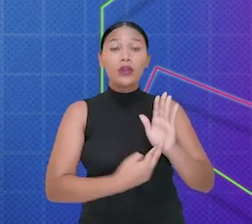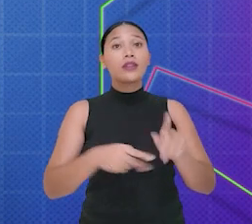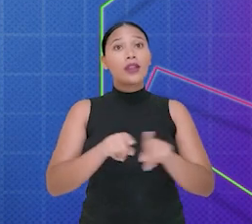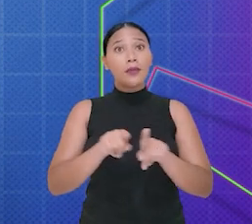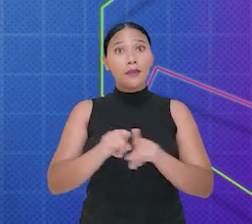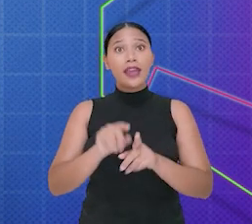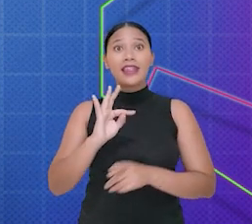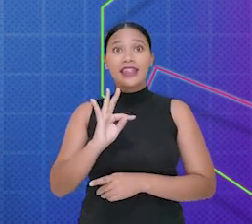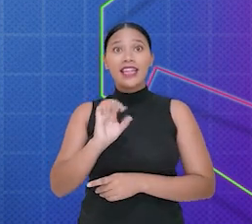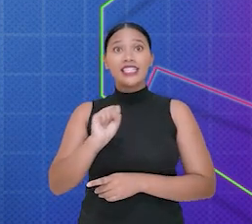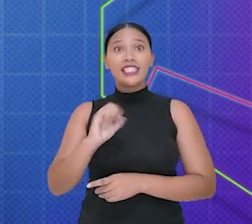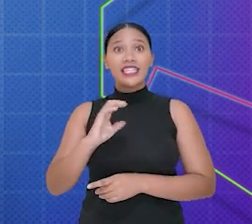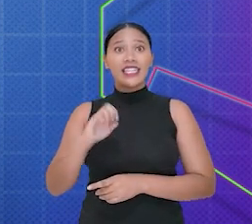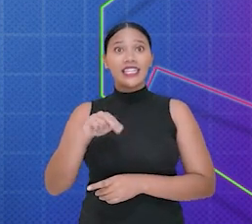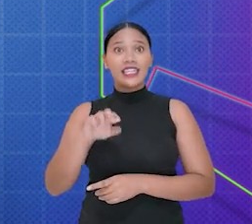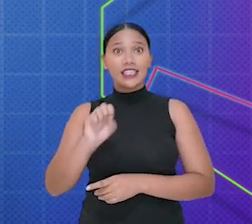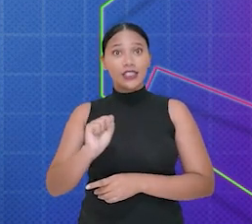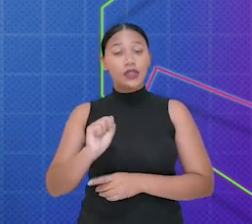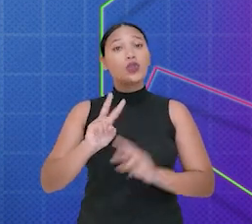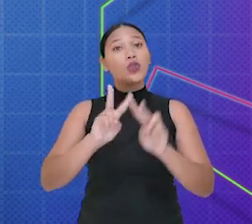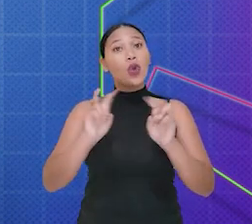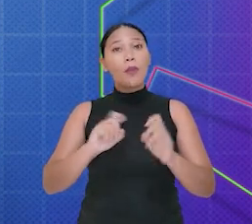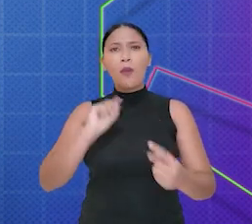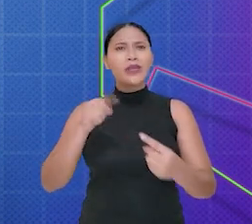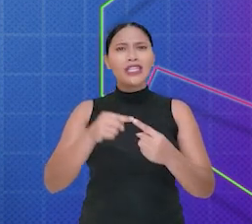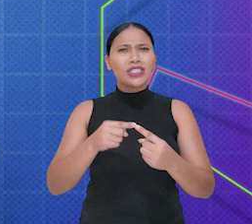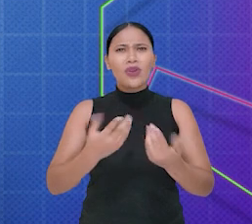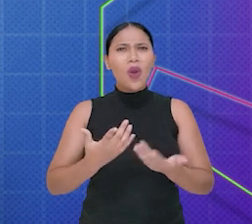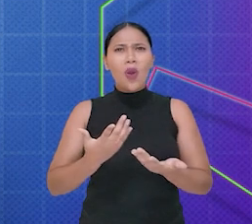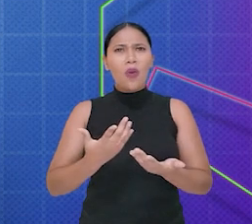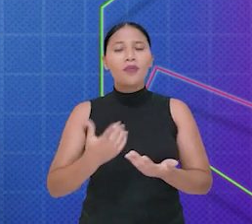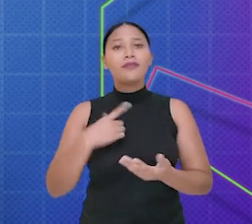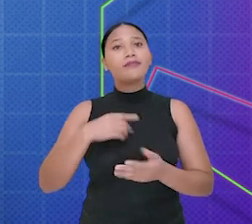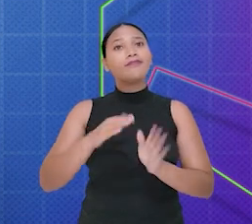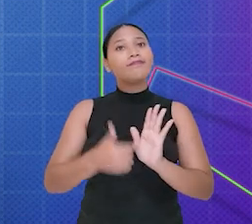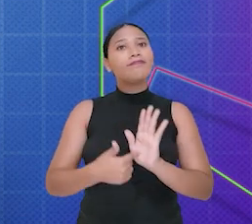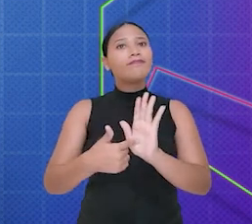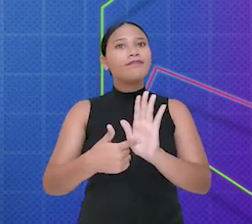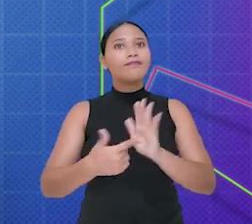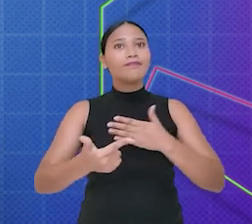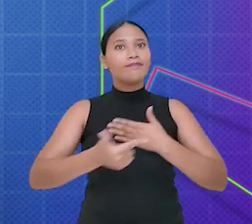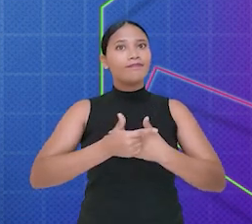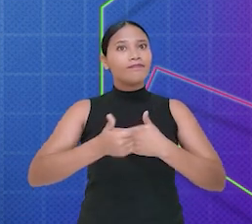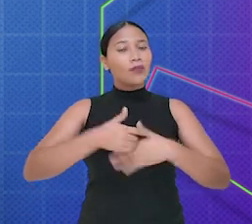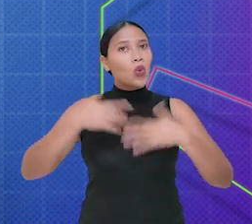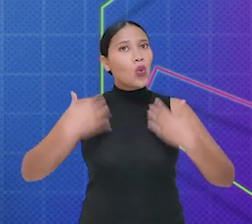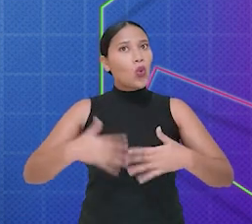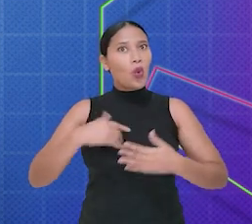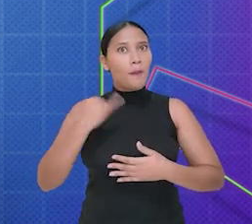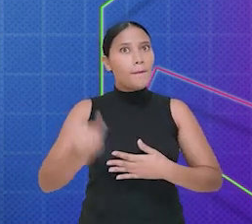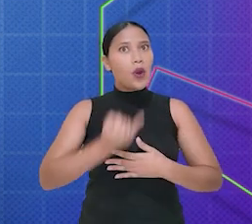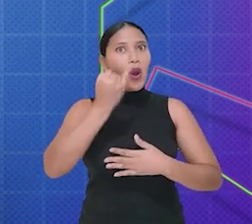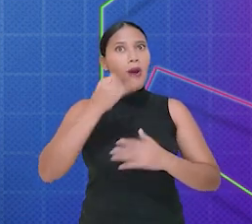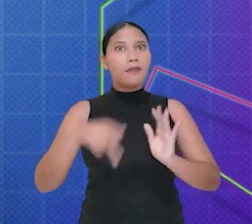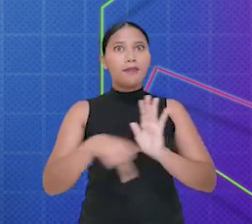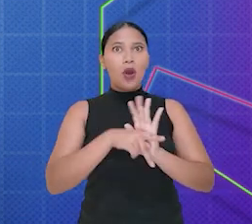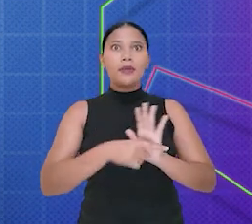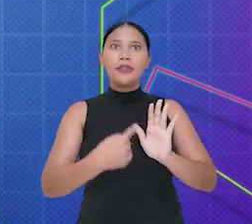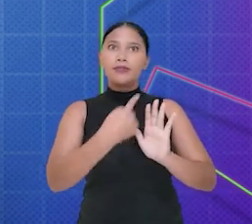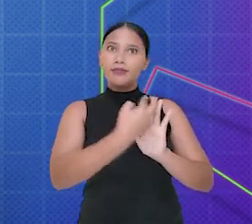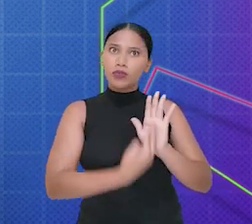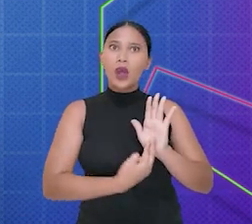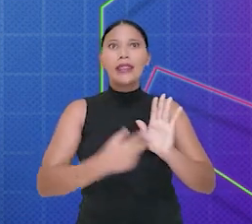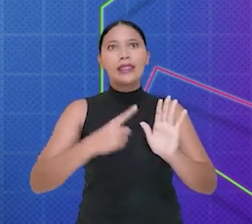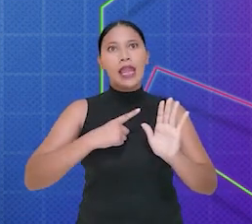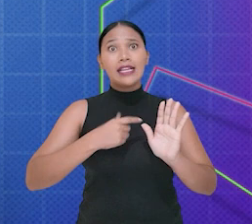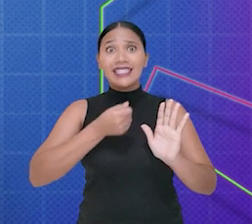roteiros e cutscenes na produção de jogos. O objetivo dessa aula é apresentar a vocês o papel crucial que os roteiros desempenham na produção